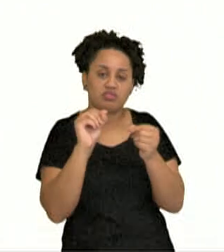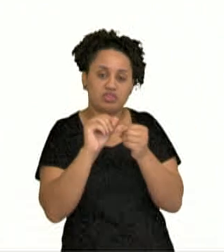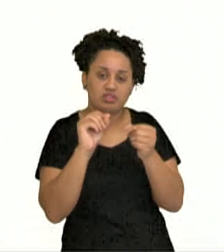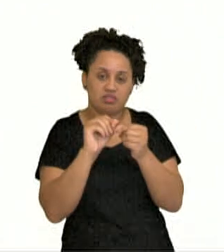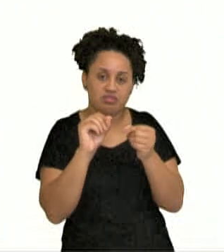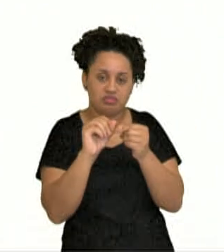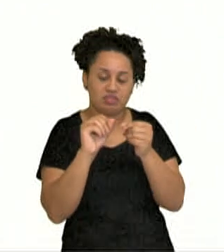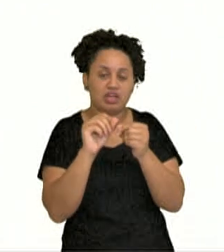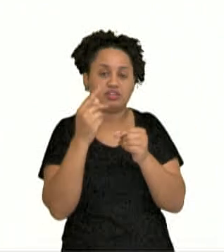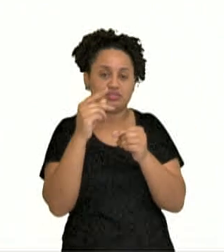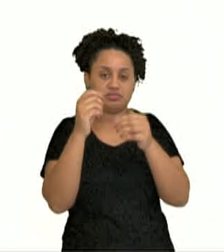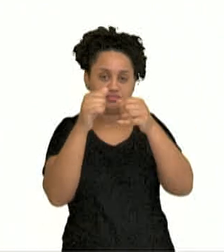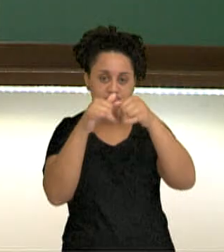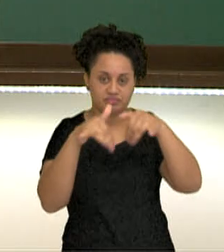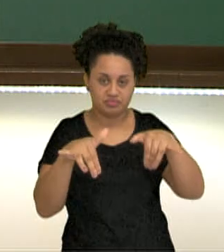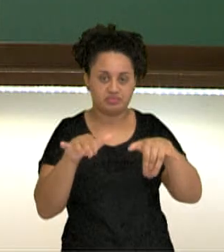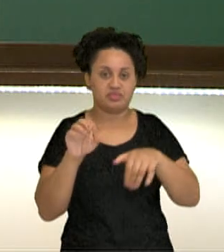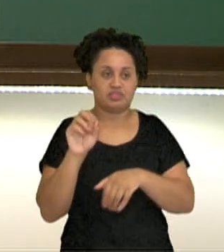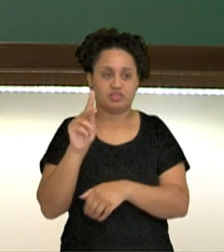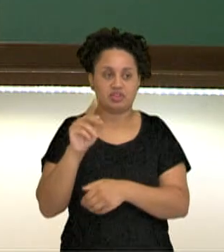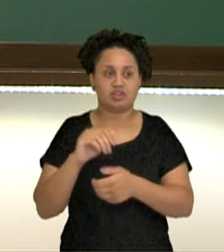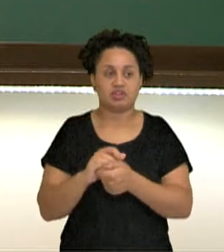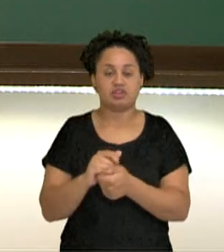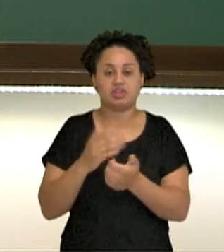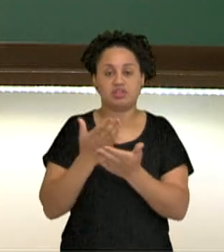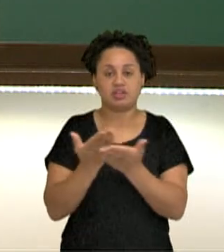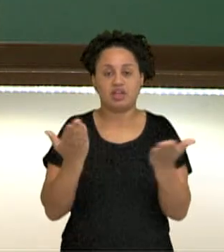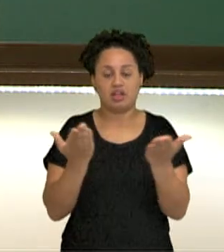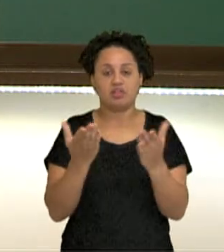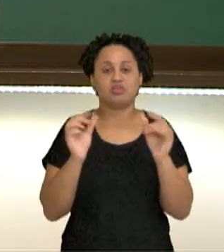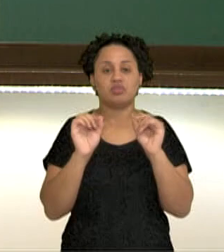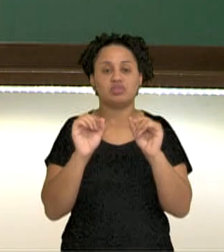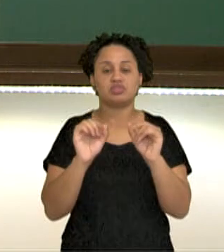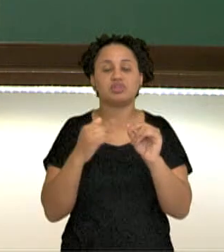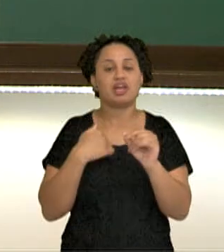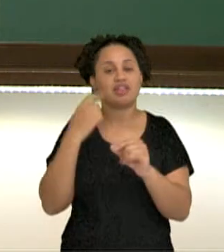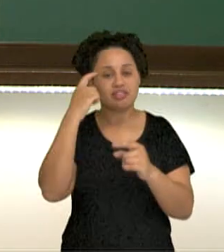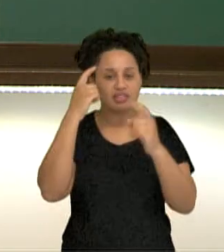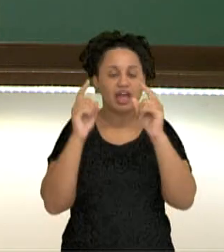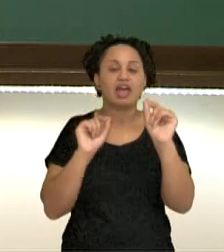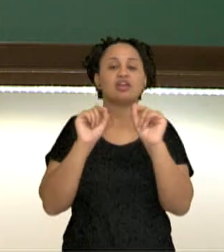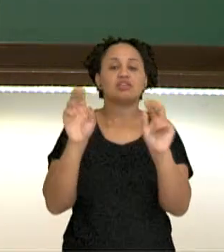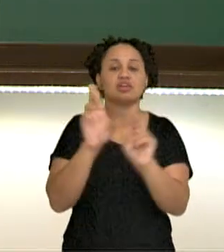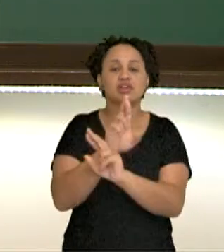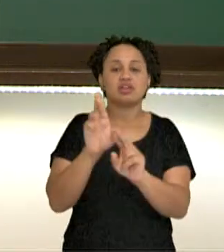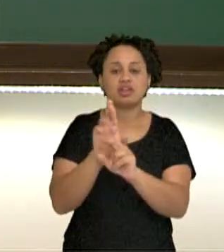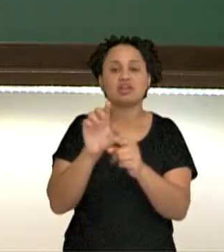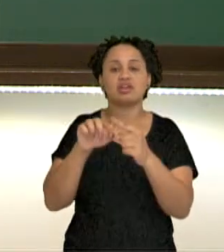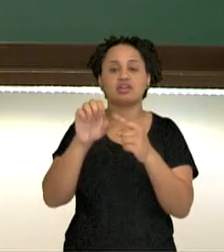montar esse mapa. Então, na aula de hoje nós falamos somente das ideias relacionadas a